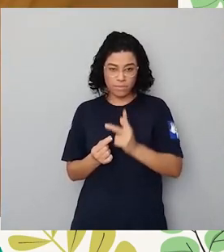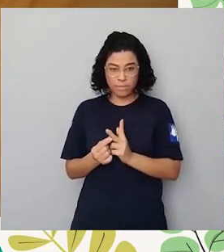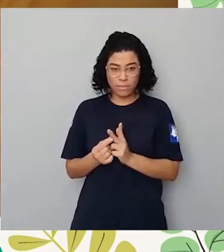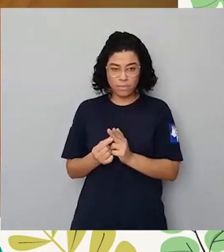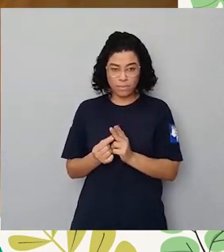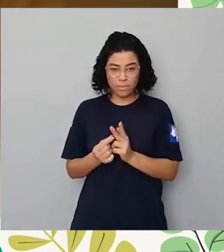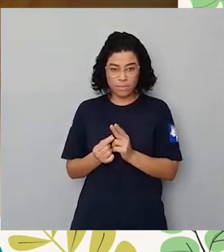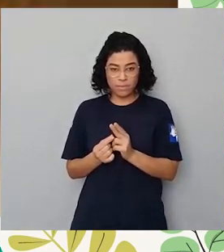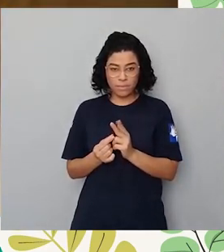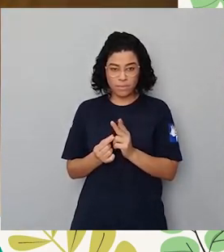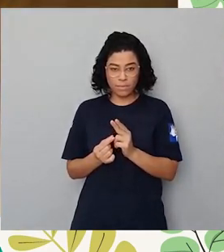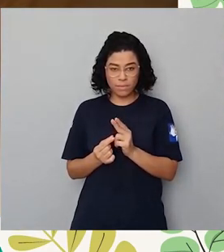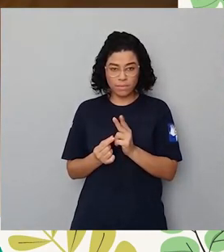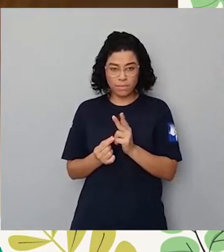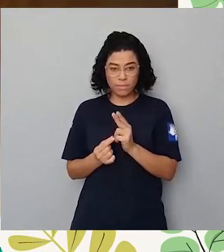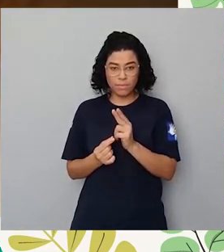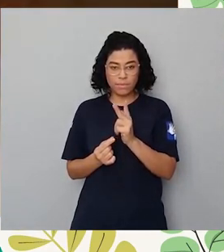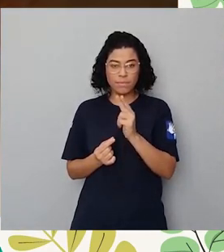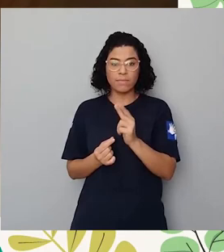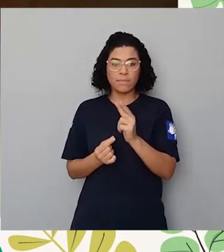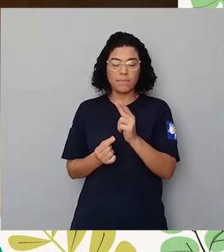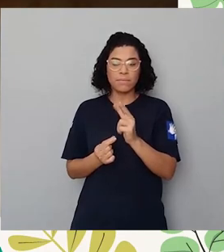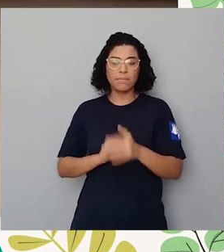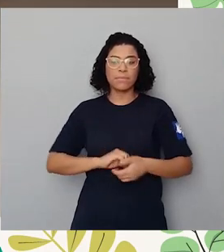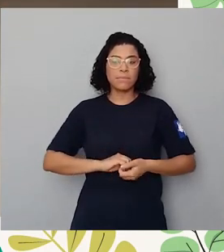pontinha. Vem aqui pra cá.